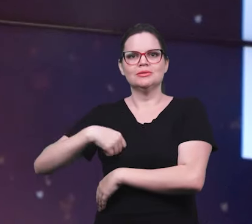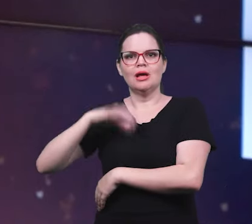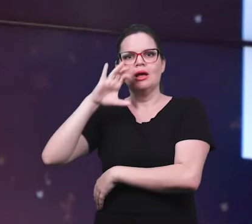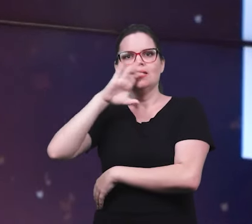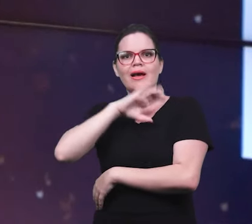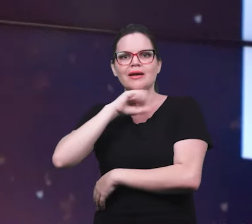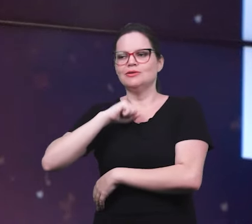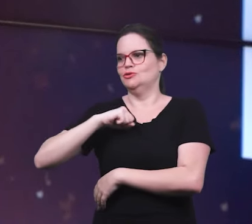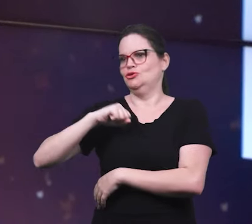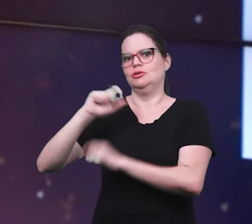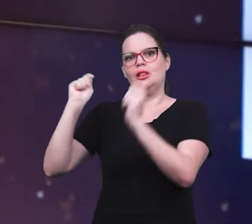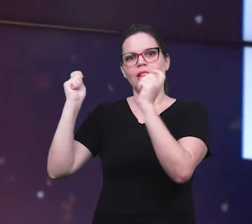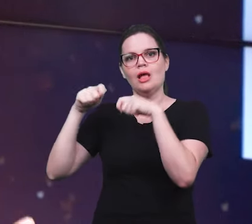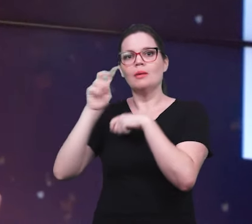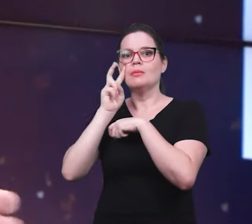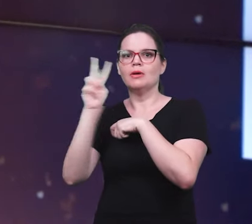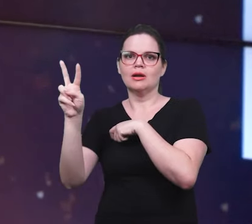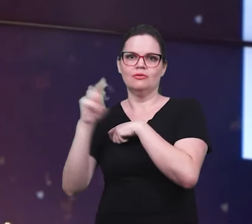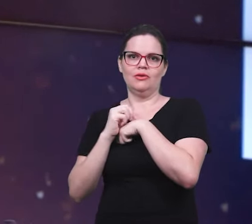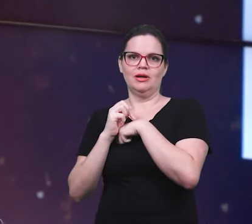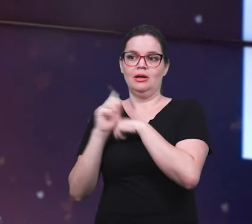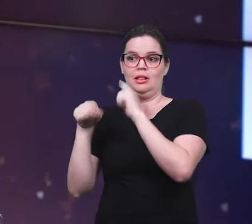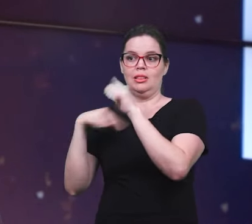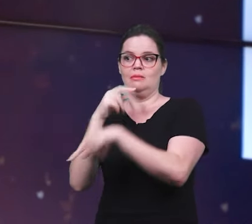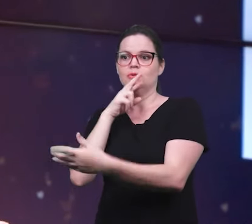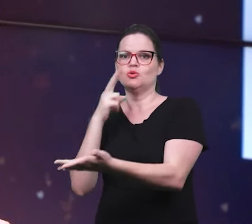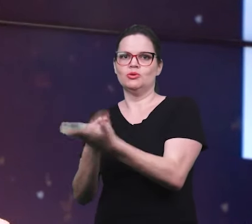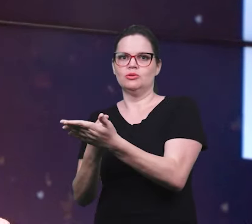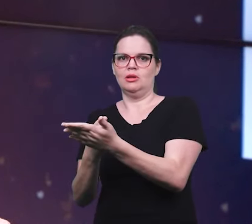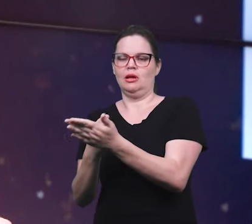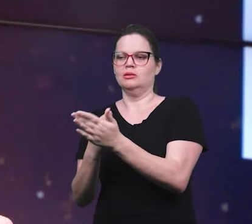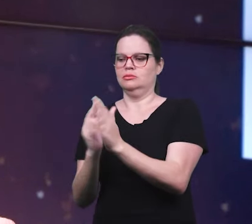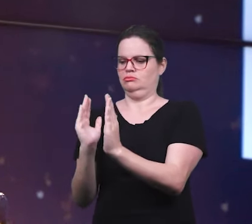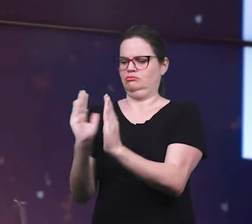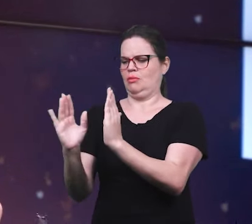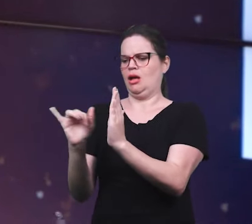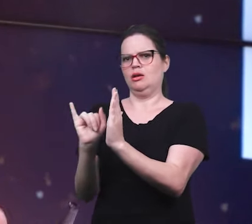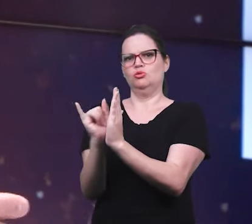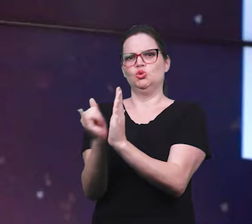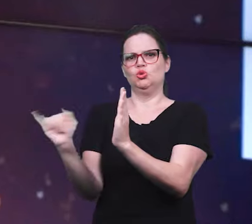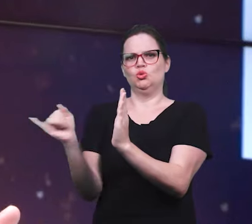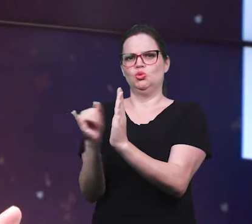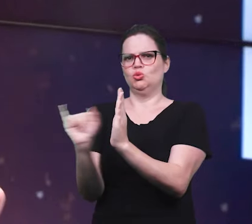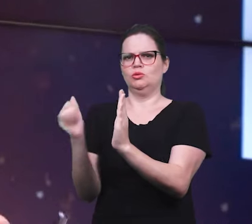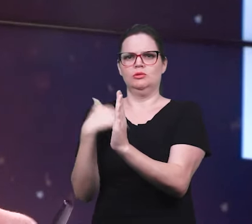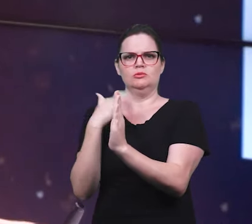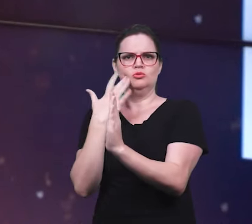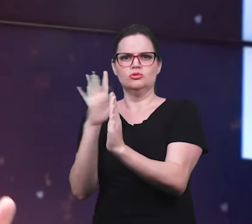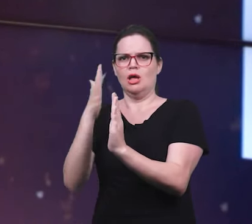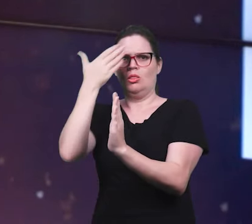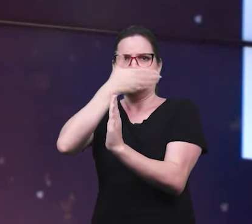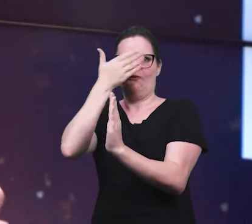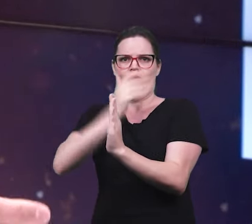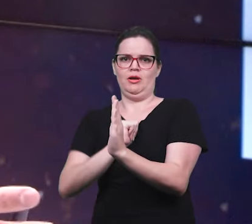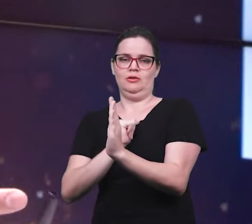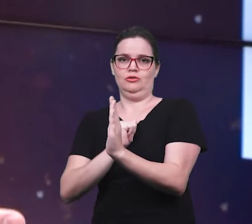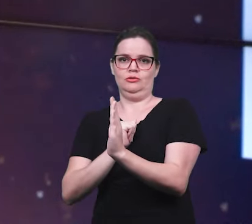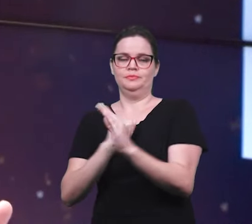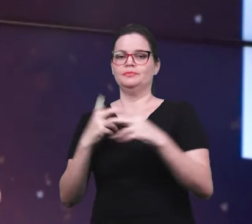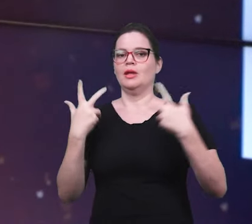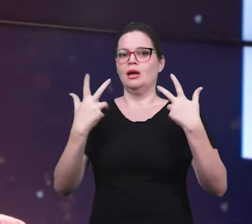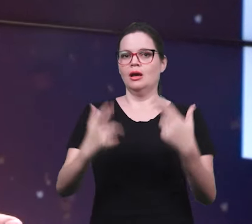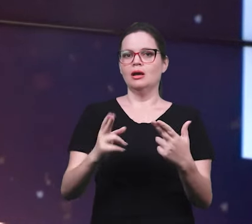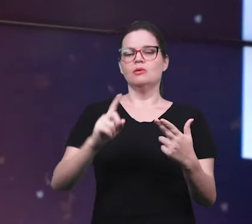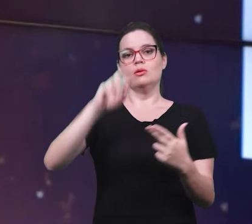qual equipamento ela está alimentando. Então, assim o Senhor age na nossa vida. Nós oramos, clamamos ao Senhor, fazemos a